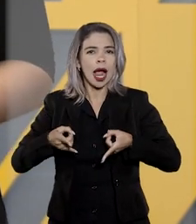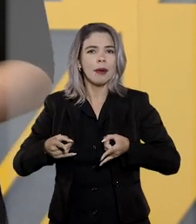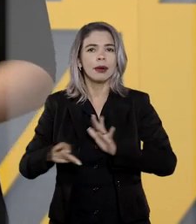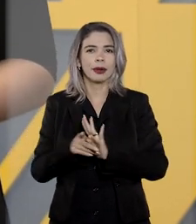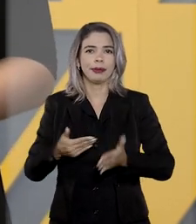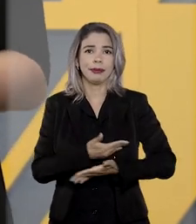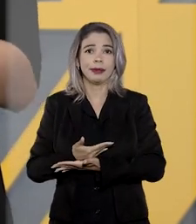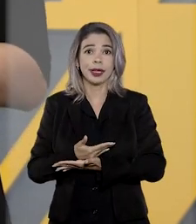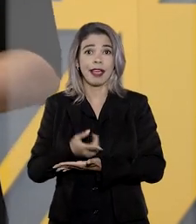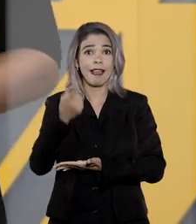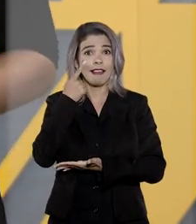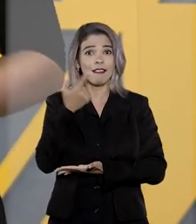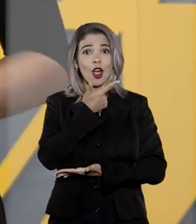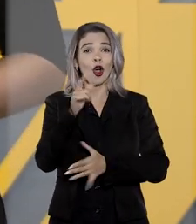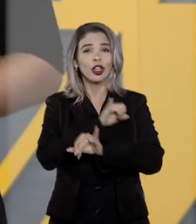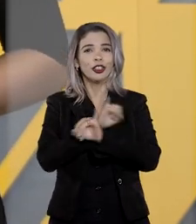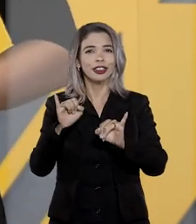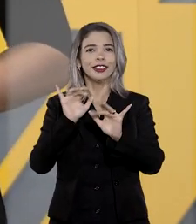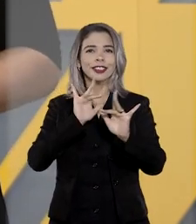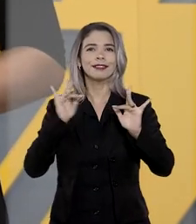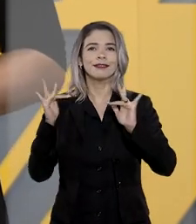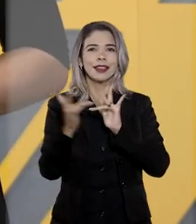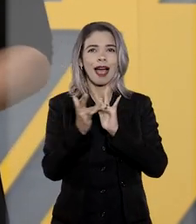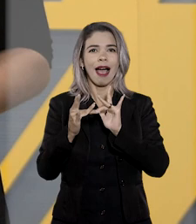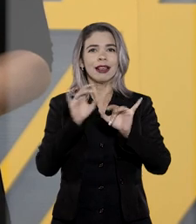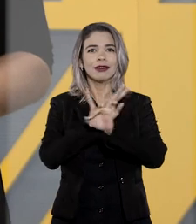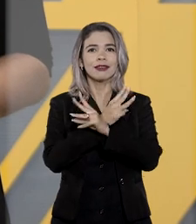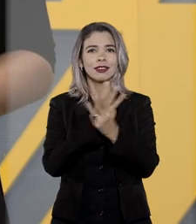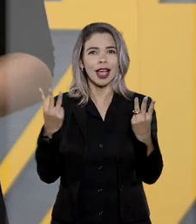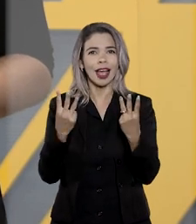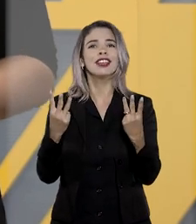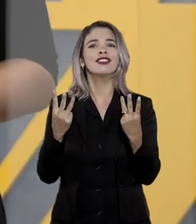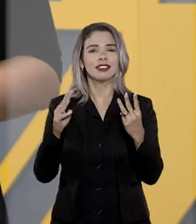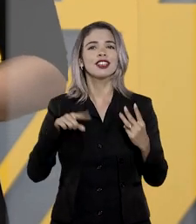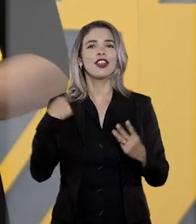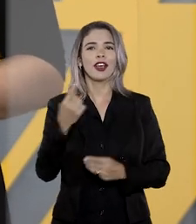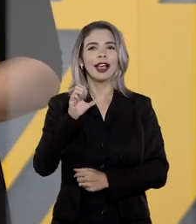do berço. Você confere outras notícias no site do STJ